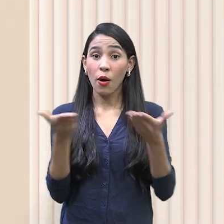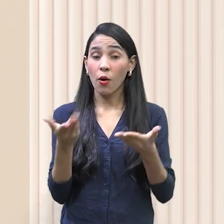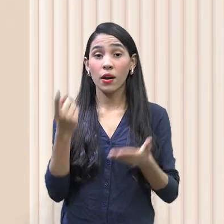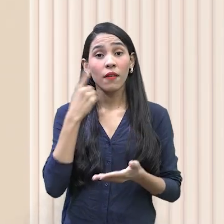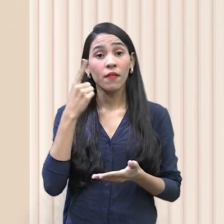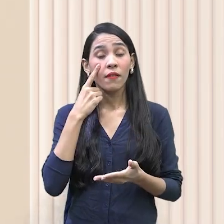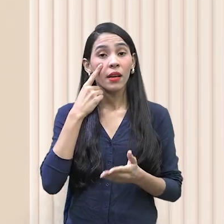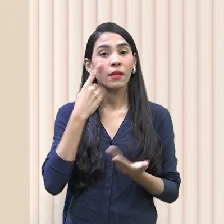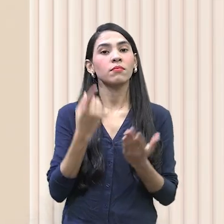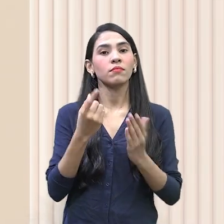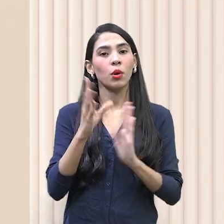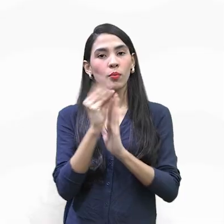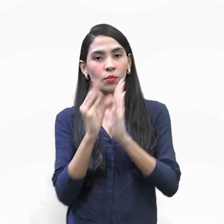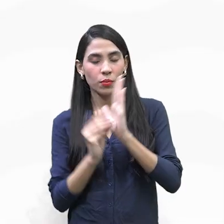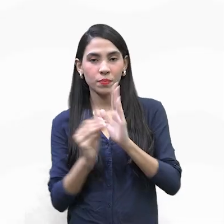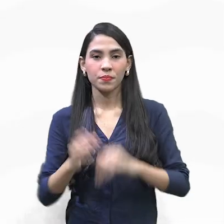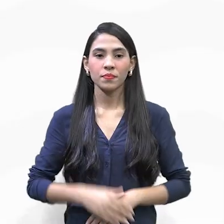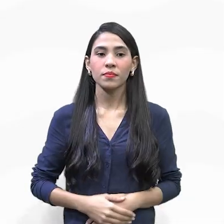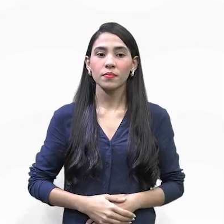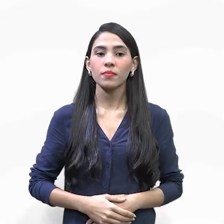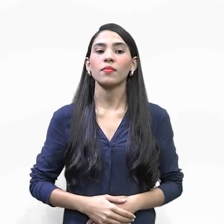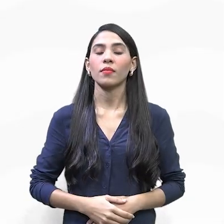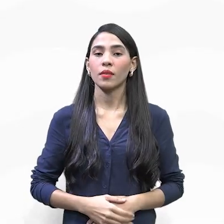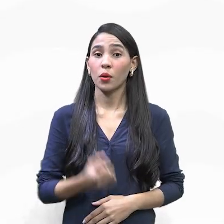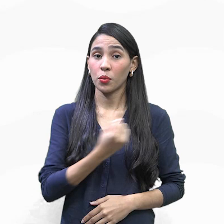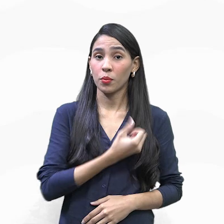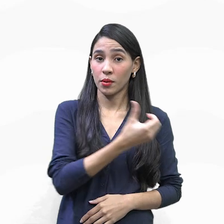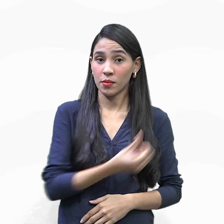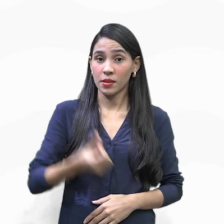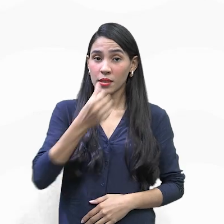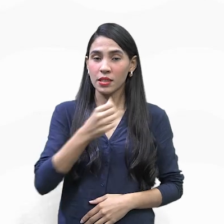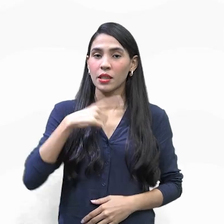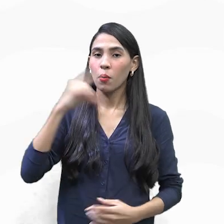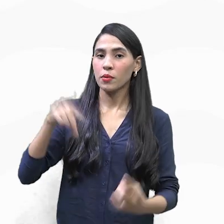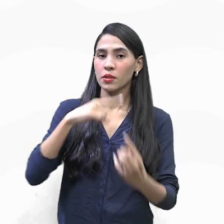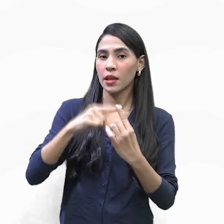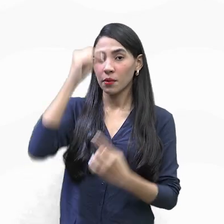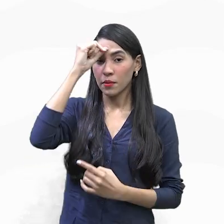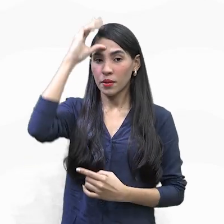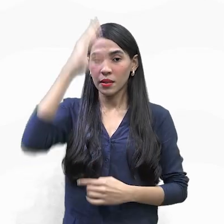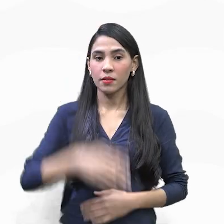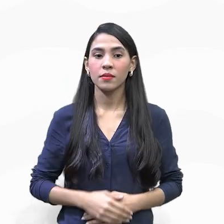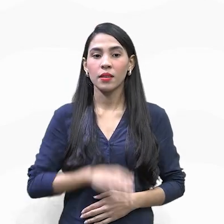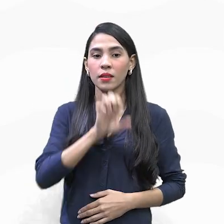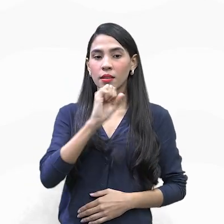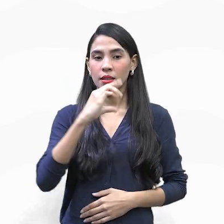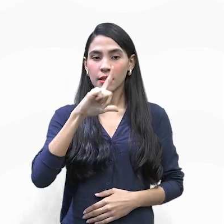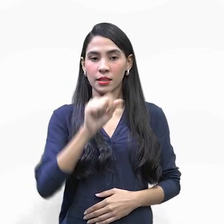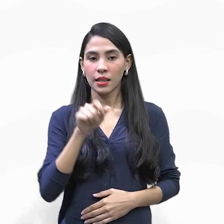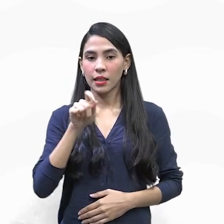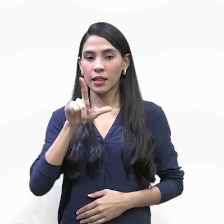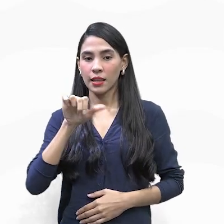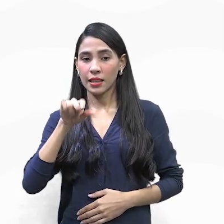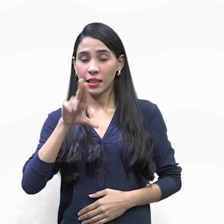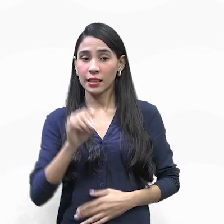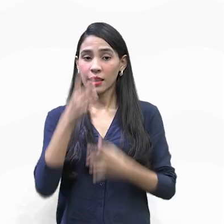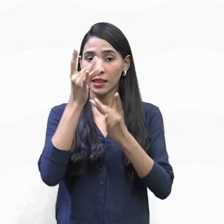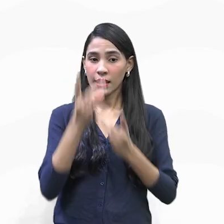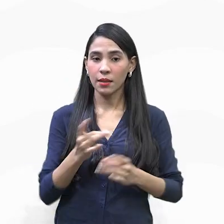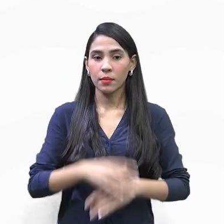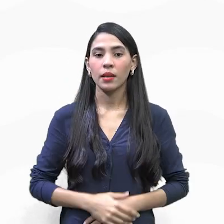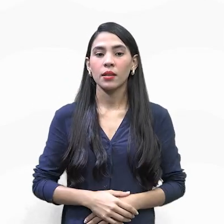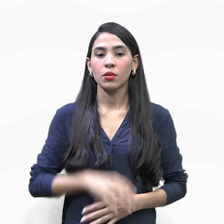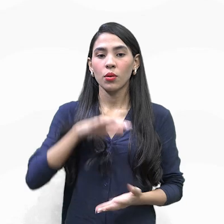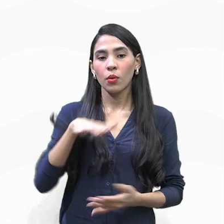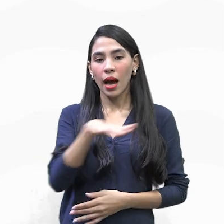tem planejado para essa aula. A nossa aula de número 6 tem como objeto de conhecimento escala Likert, com detalhamento em